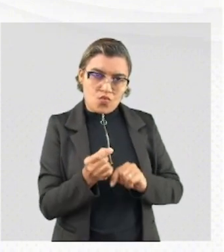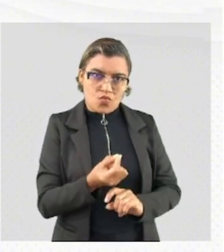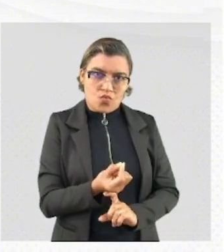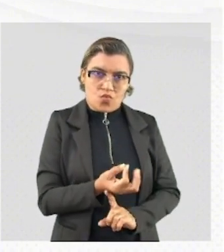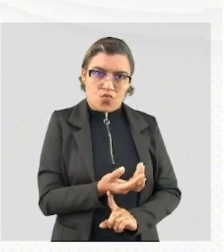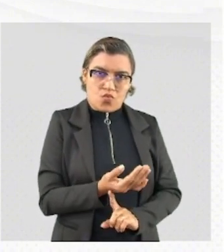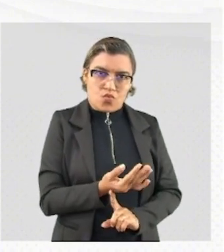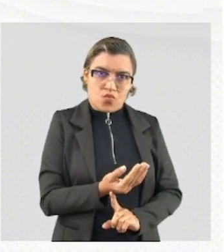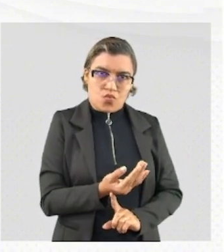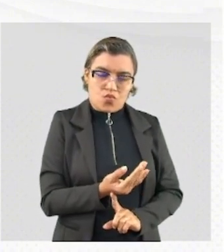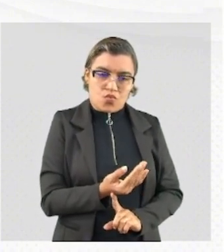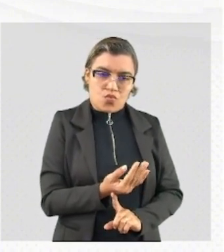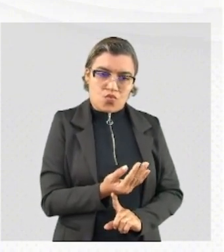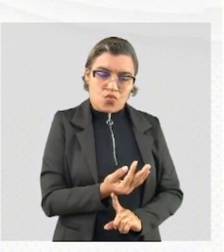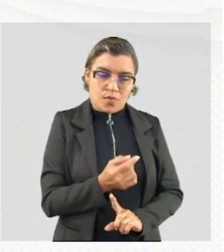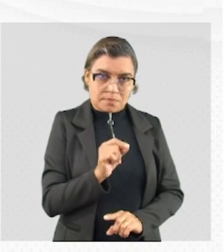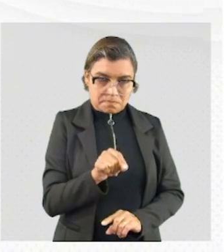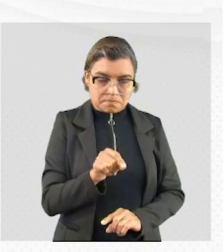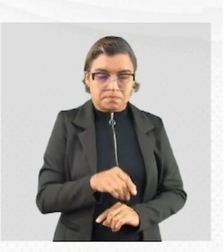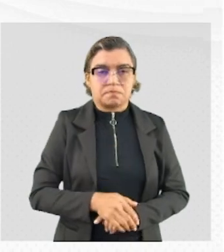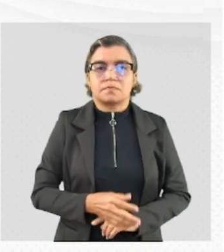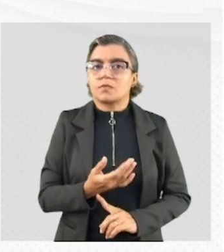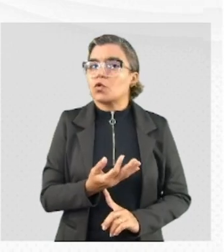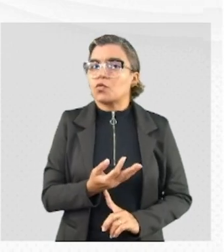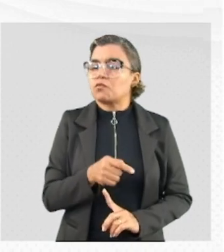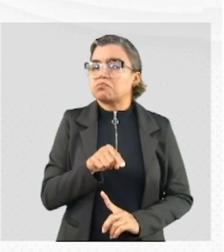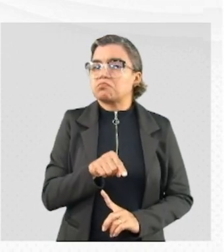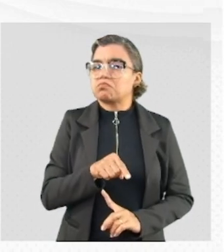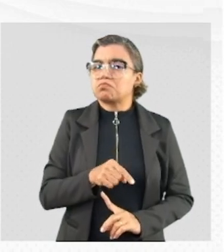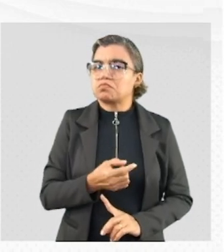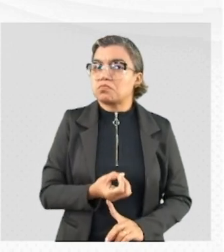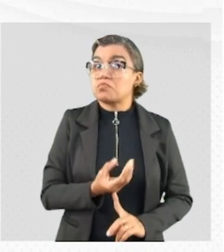liguei a chama.